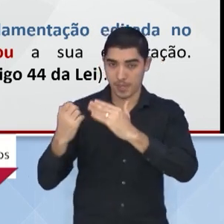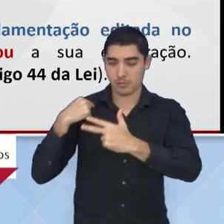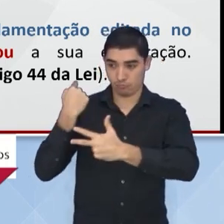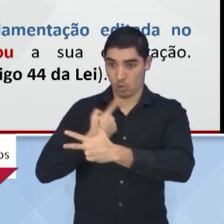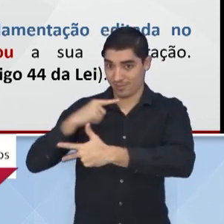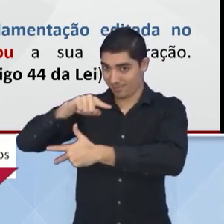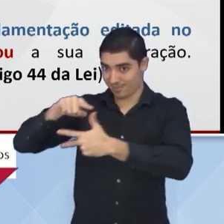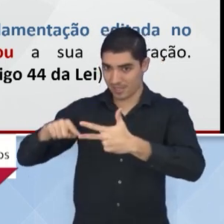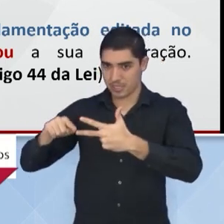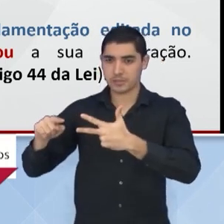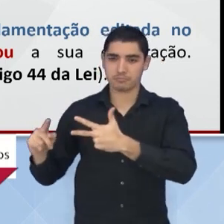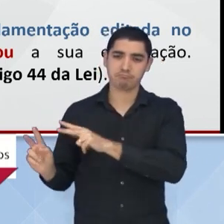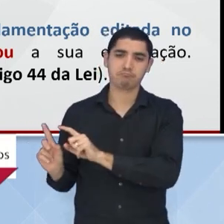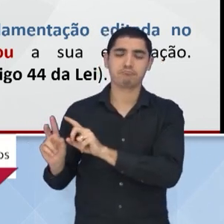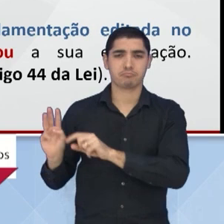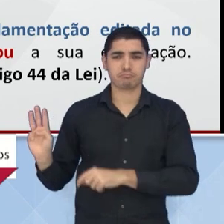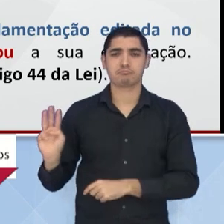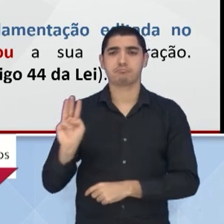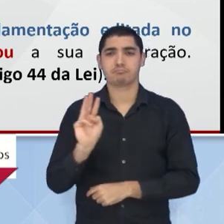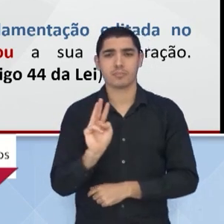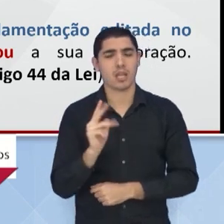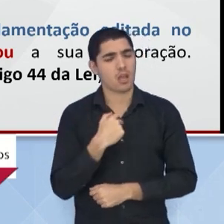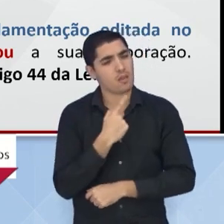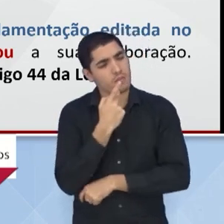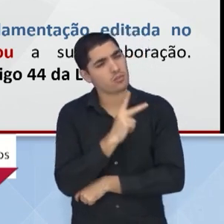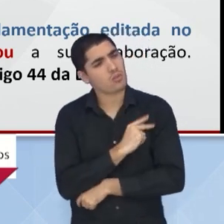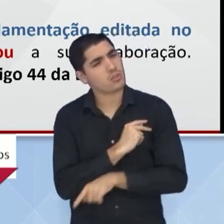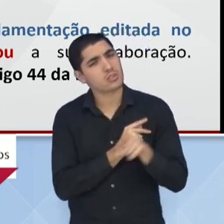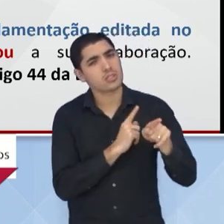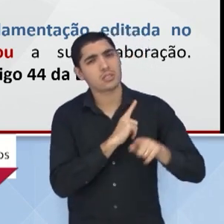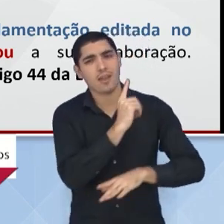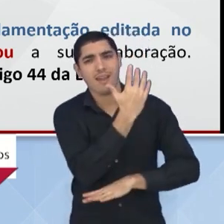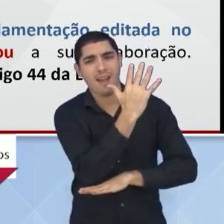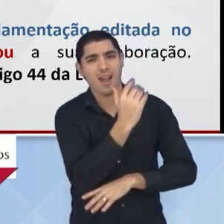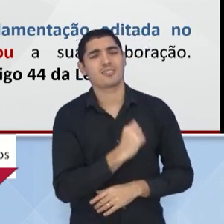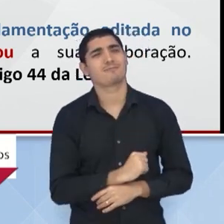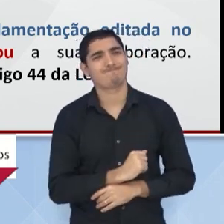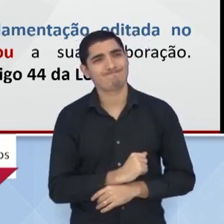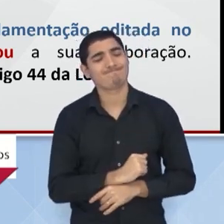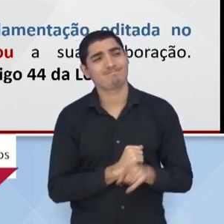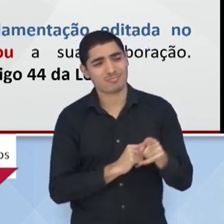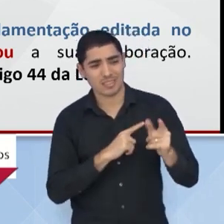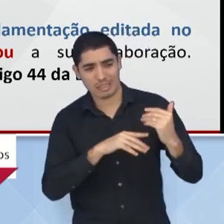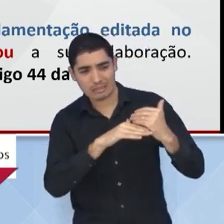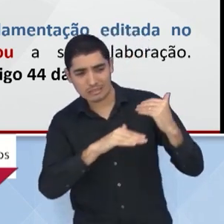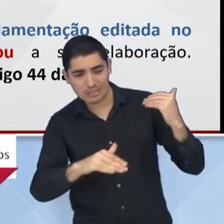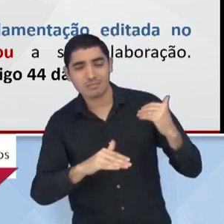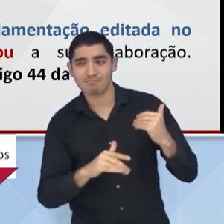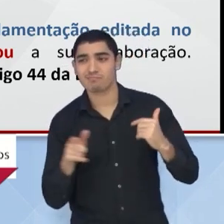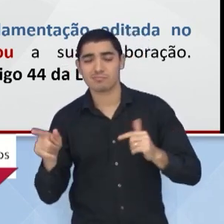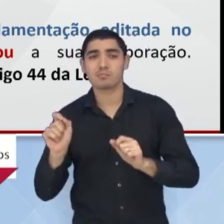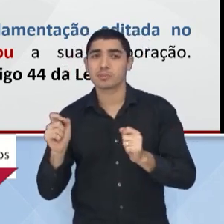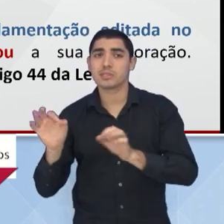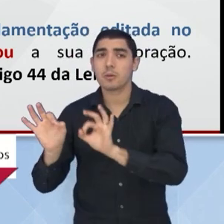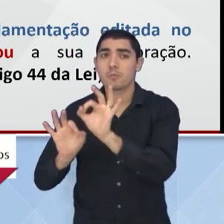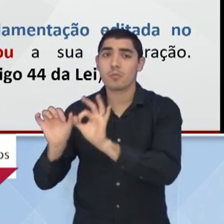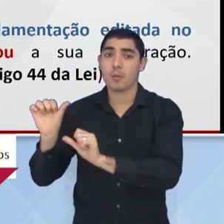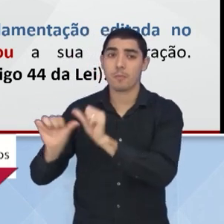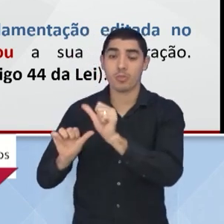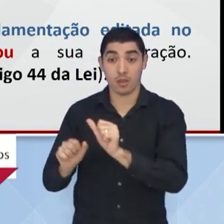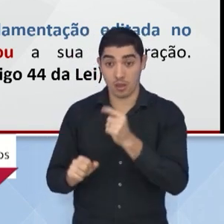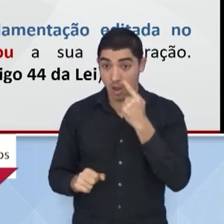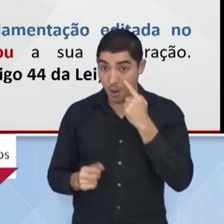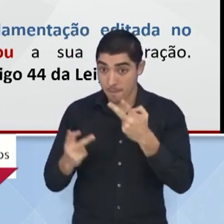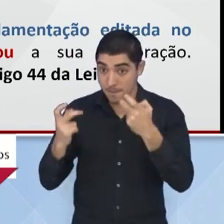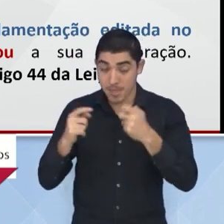Ah aqui tem árvore né tem decí a gente vai ter que colocar isso no no aditamento né vai ter que prever então vejam uma obra de um conjunto